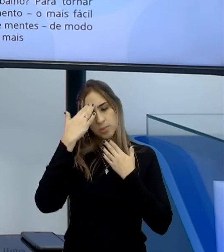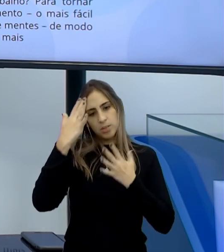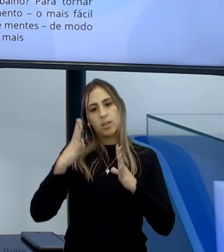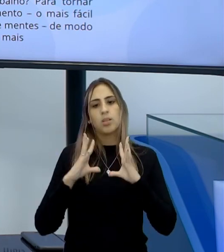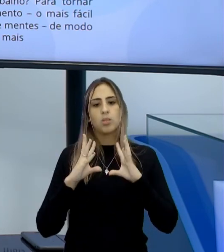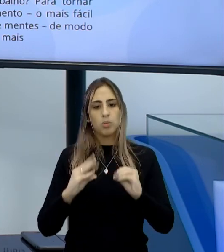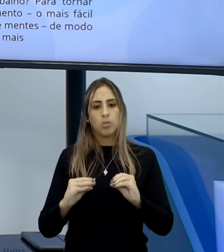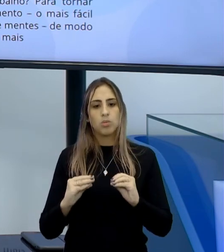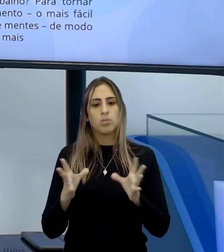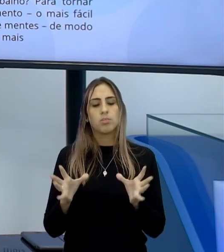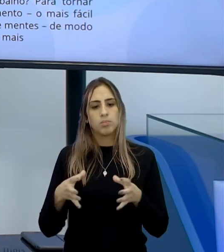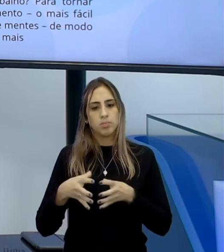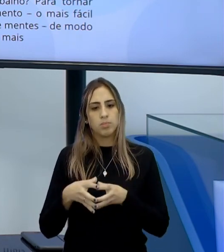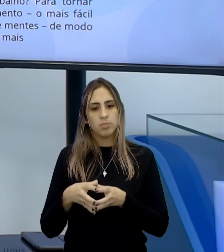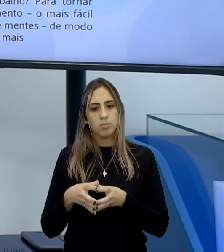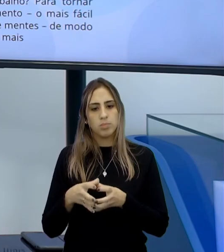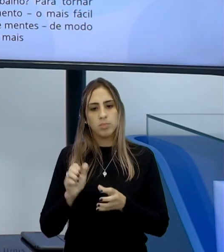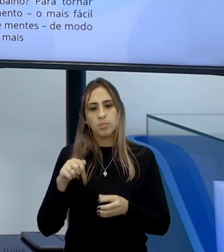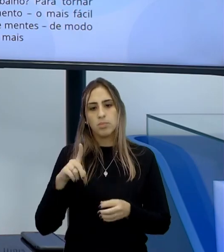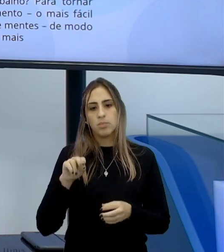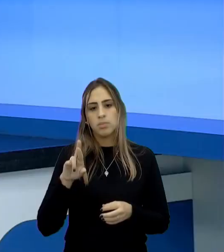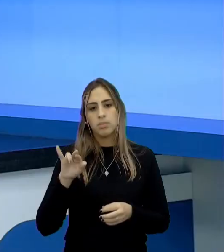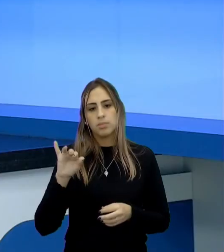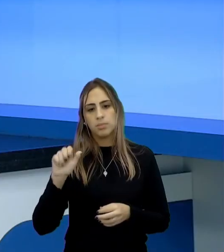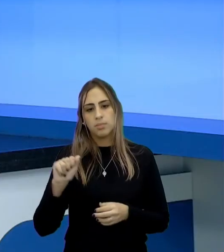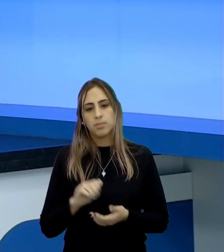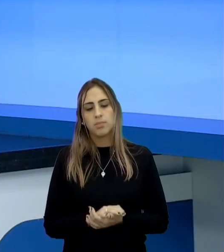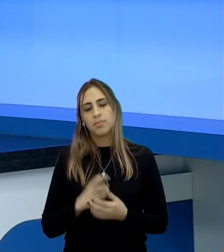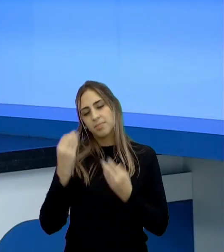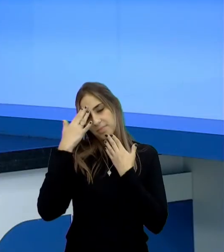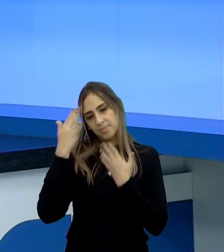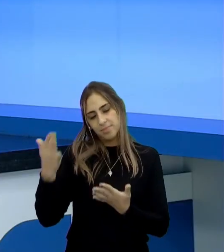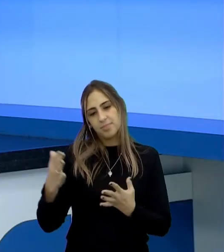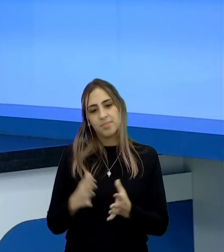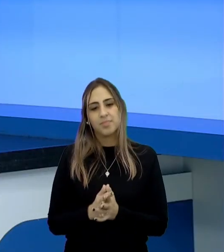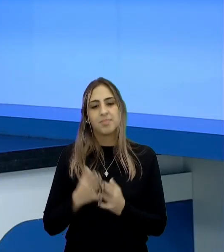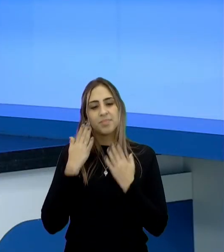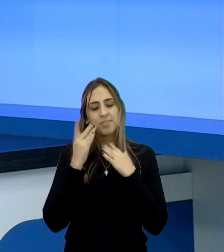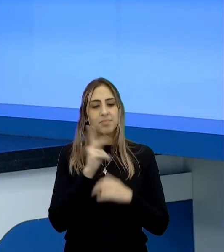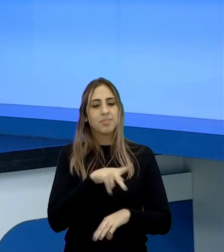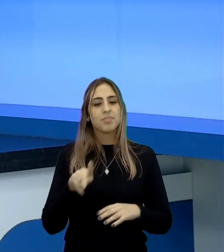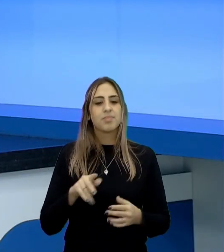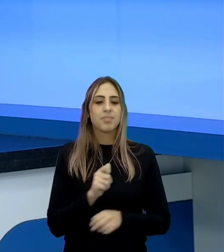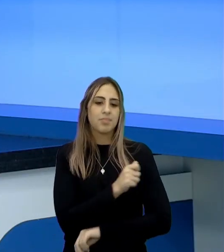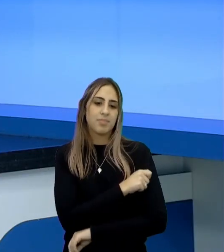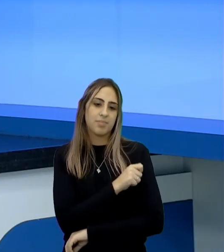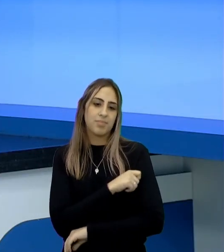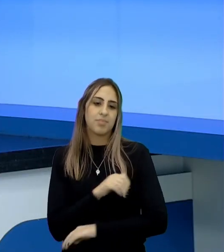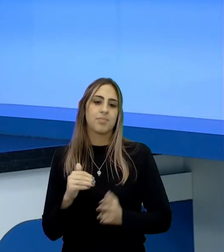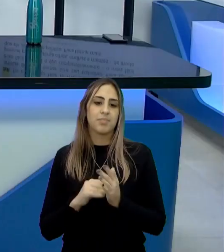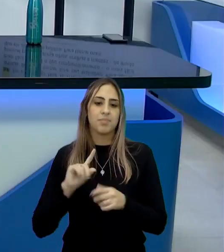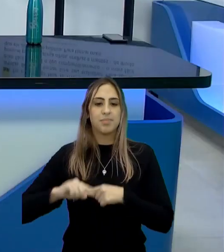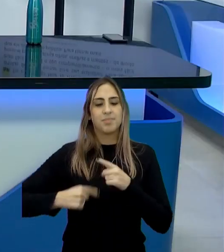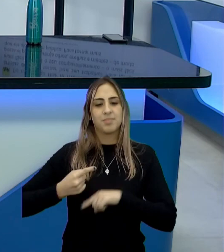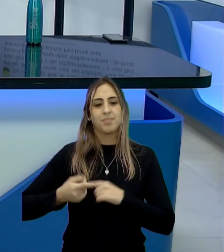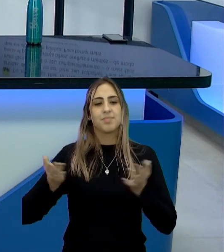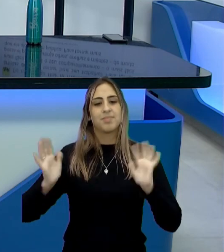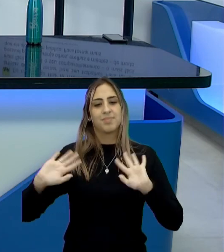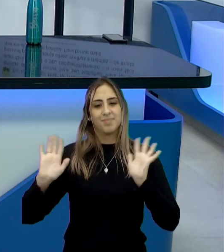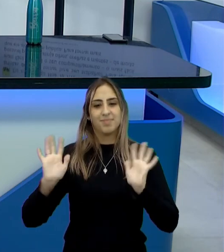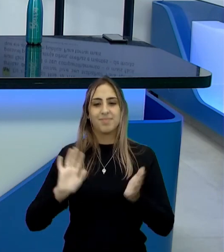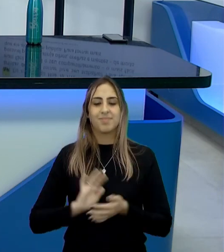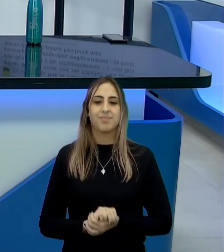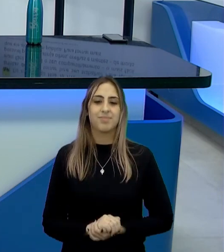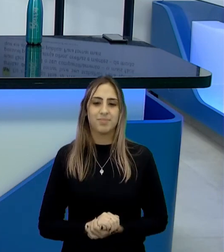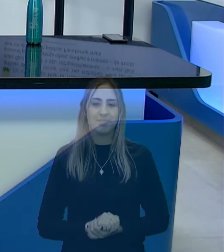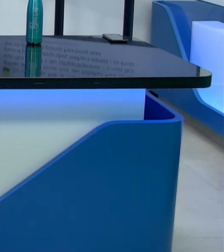a todos, equipe, Andréia. Obrigada, Elaine. Obrigada, professores e alunos. Até a próxima. Até a próxima.